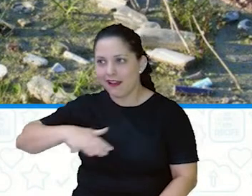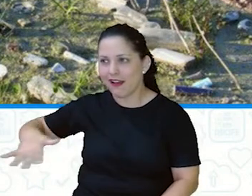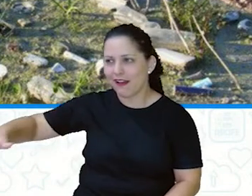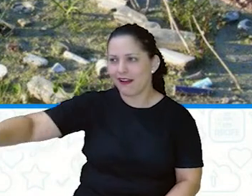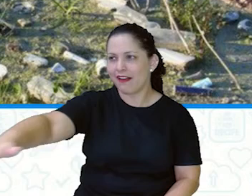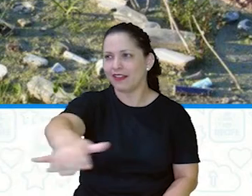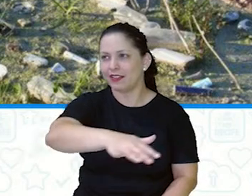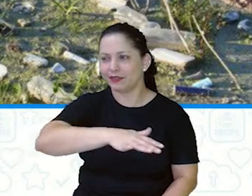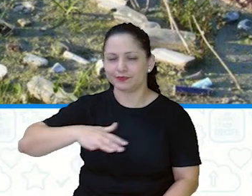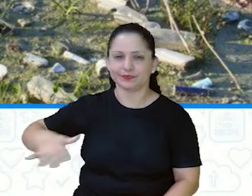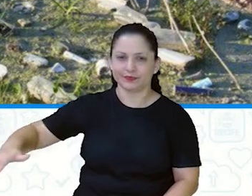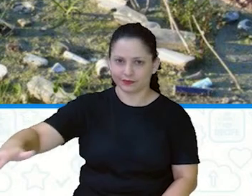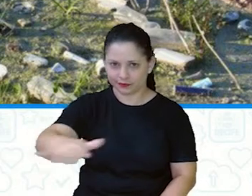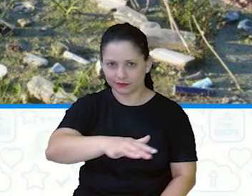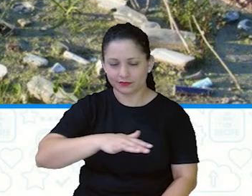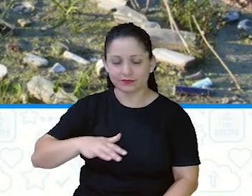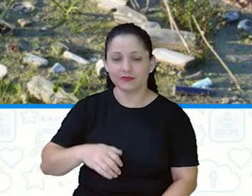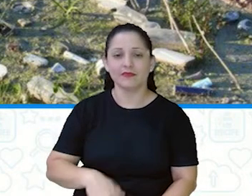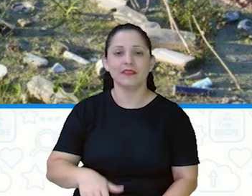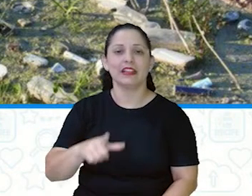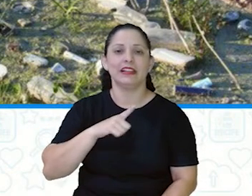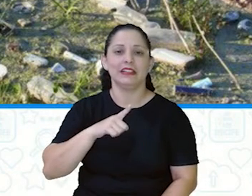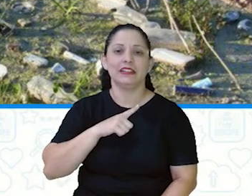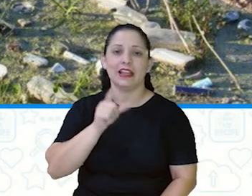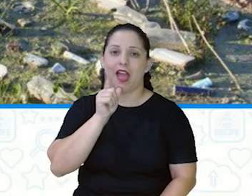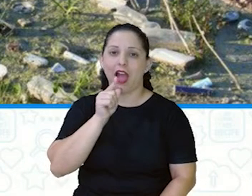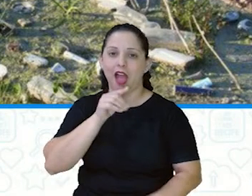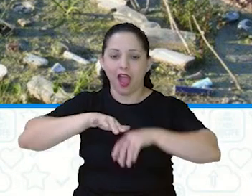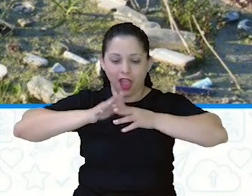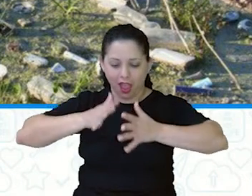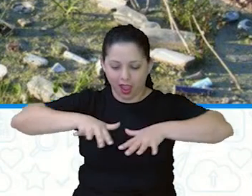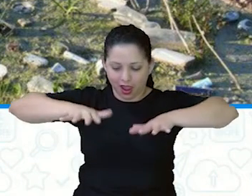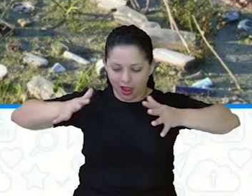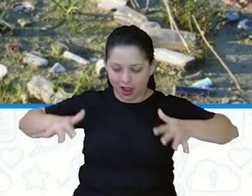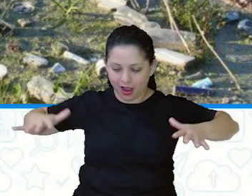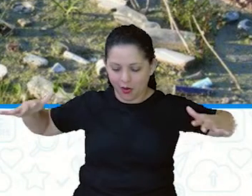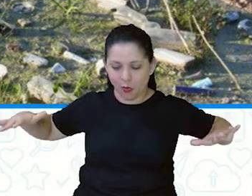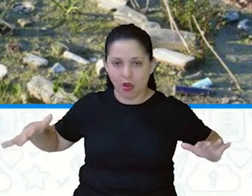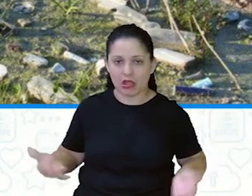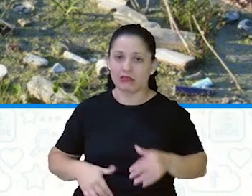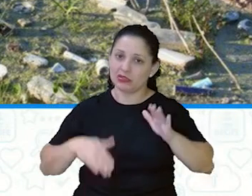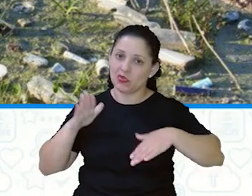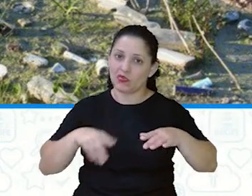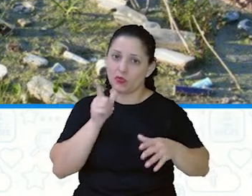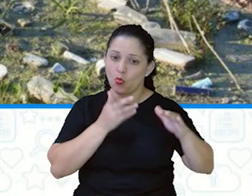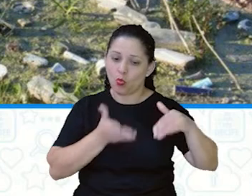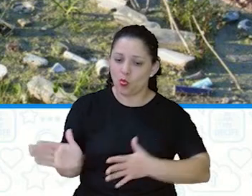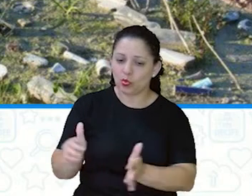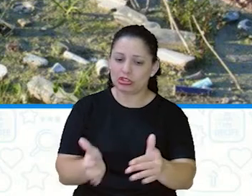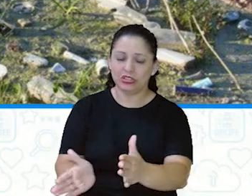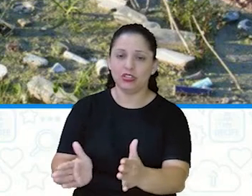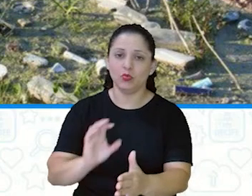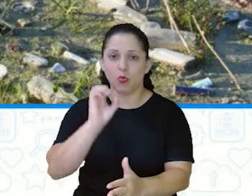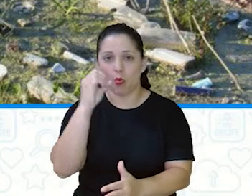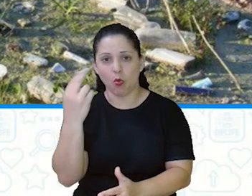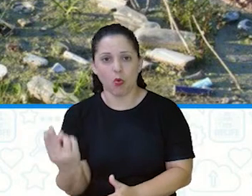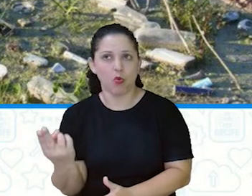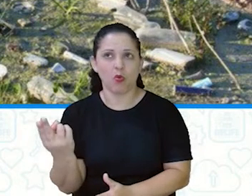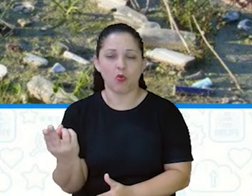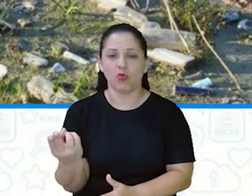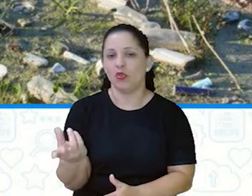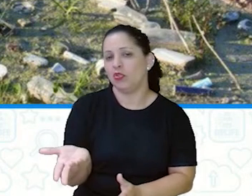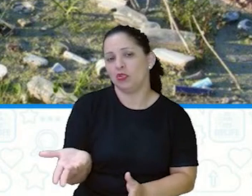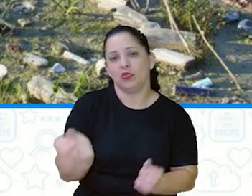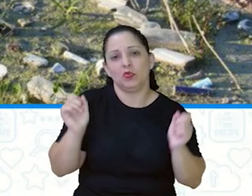lá em cima, na parte superior da tela, eu estou vendo que tem água, pode ser aí as margens de um rio, por exemplo, as margens de